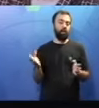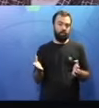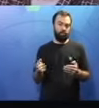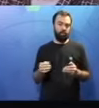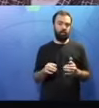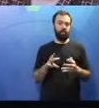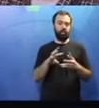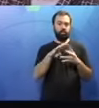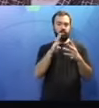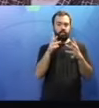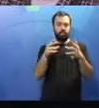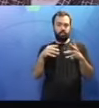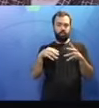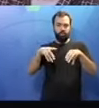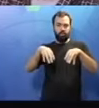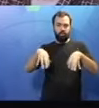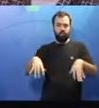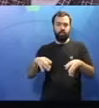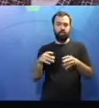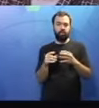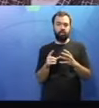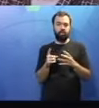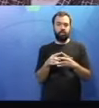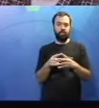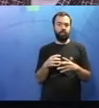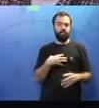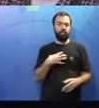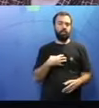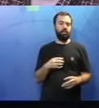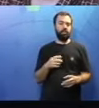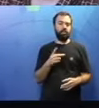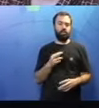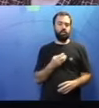de classificação, eu tenho que falar a evolução histórica do assunto.